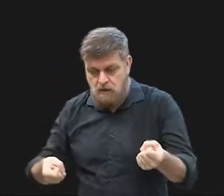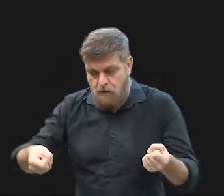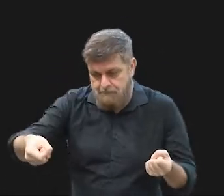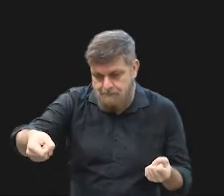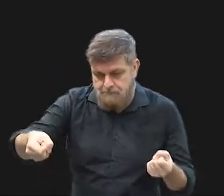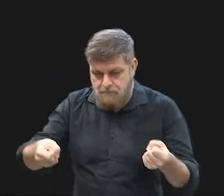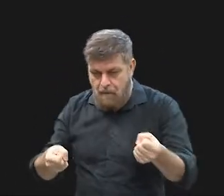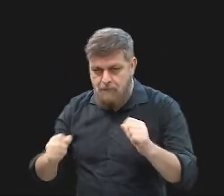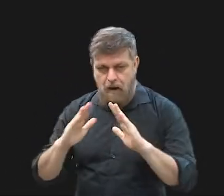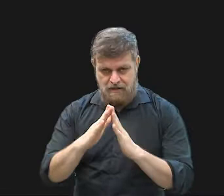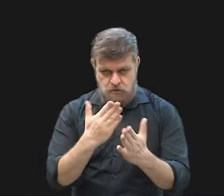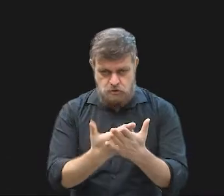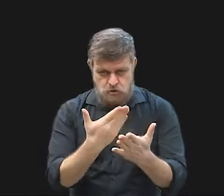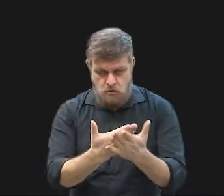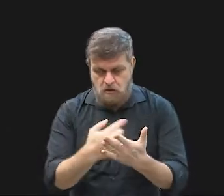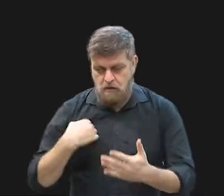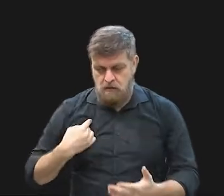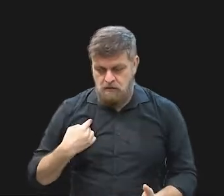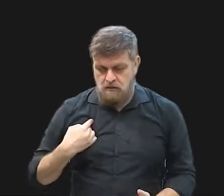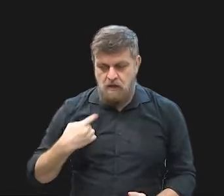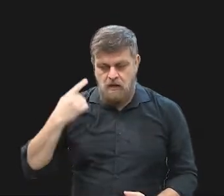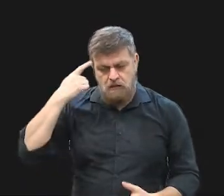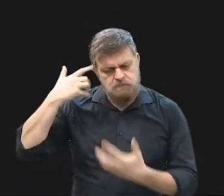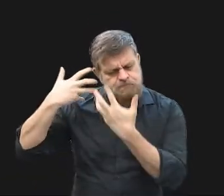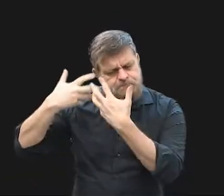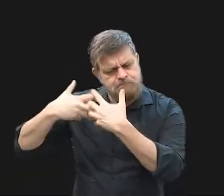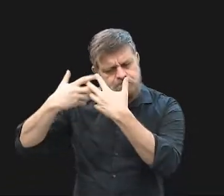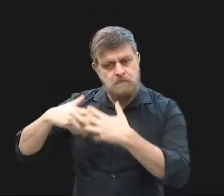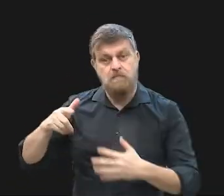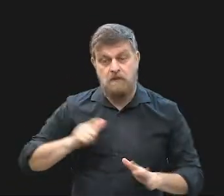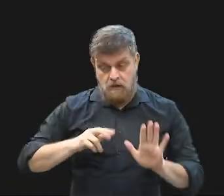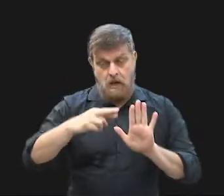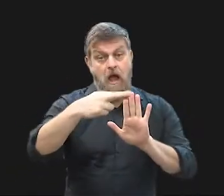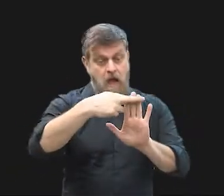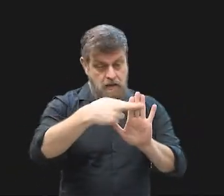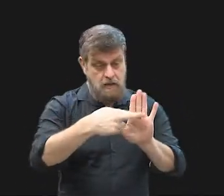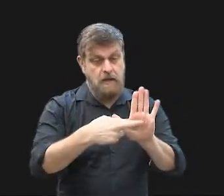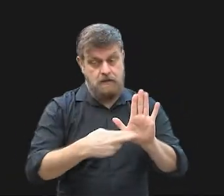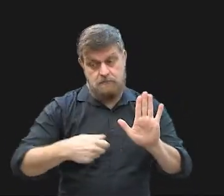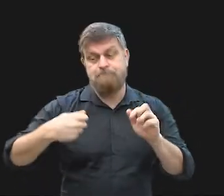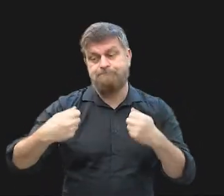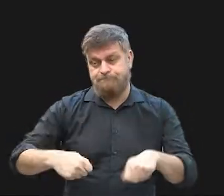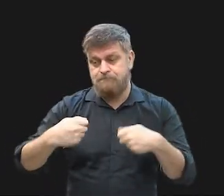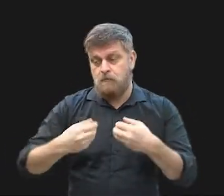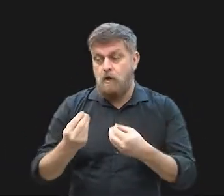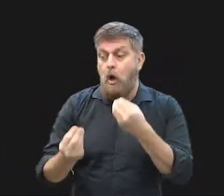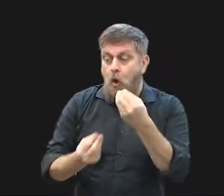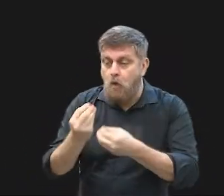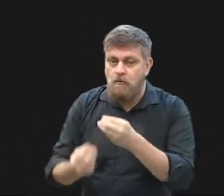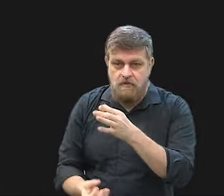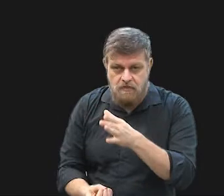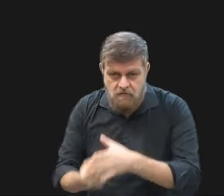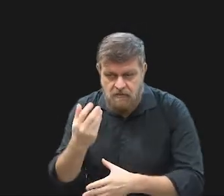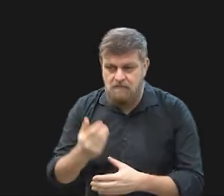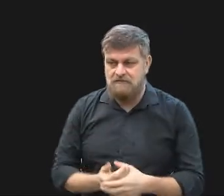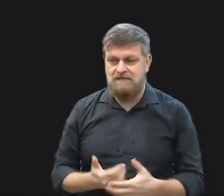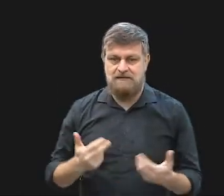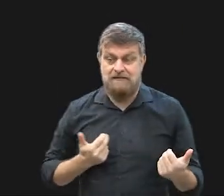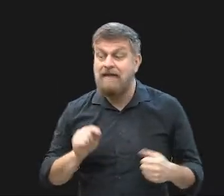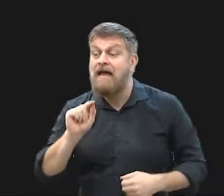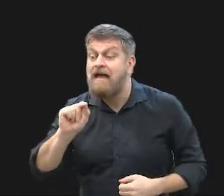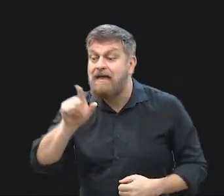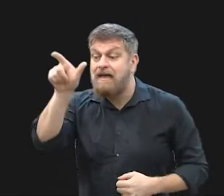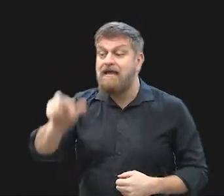escolares, que nós chegamos a essa conclusão. Bom, lógico, tem que ter um regramento de como vai fazer o transporte, de quem vai